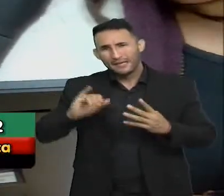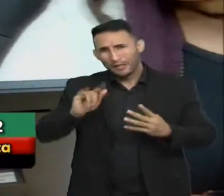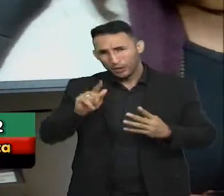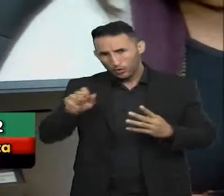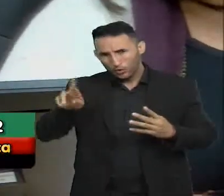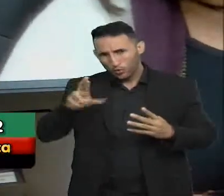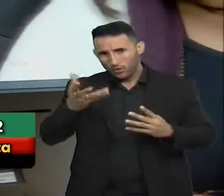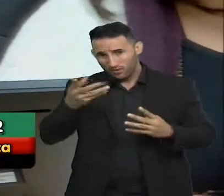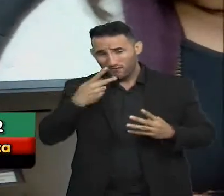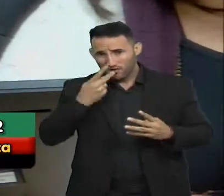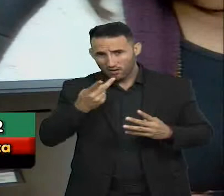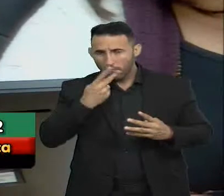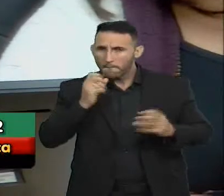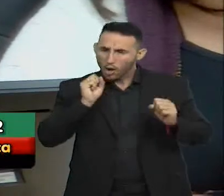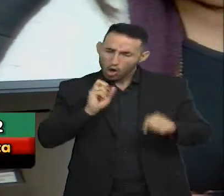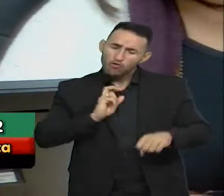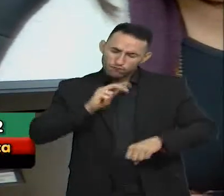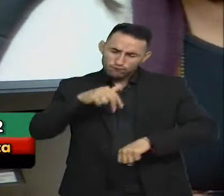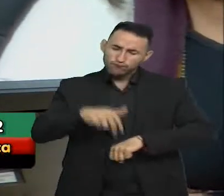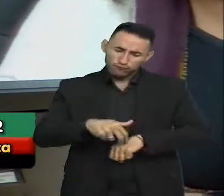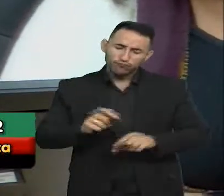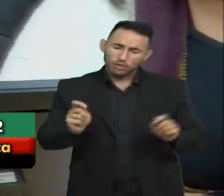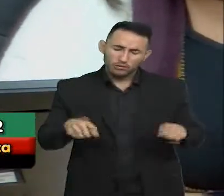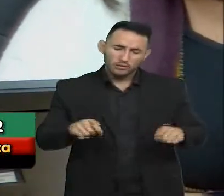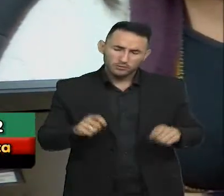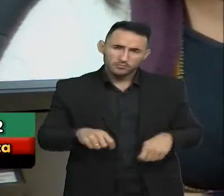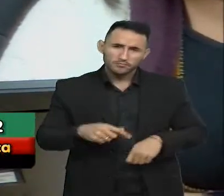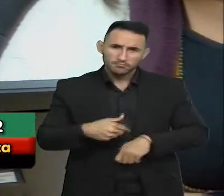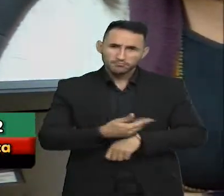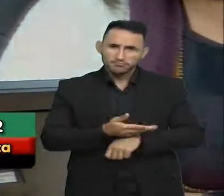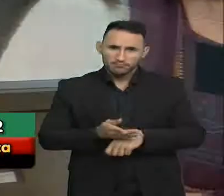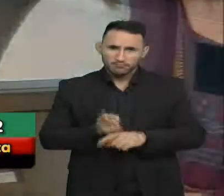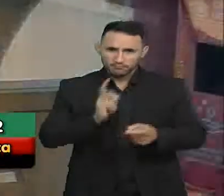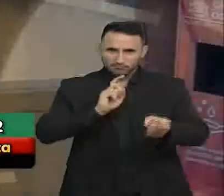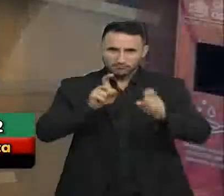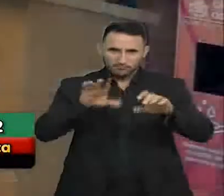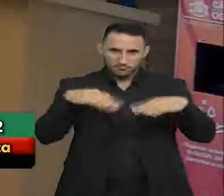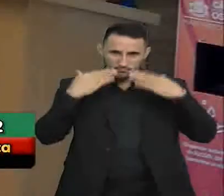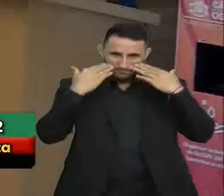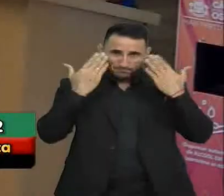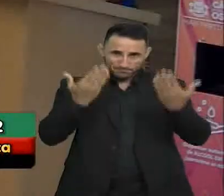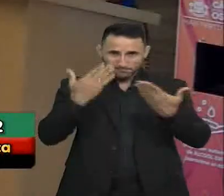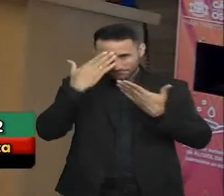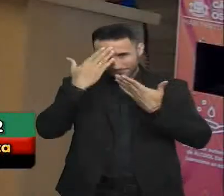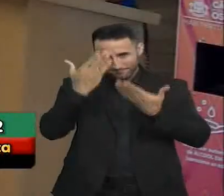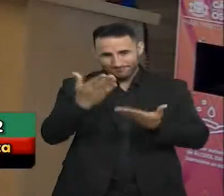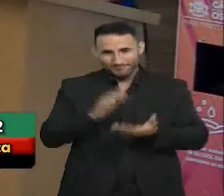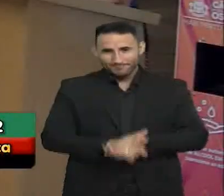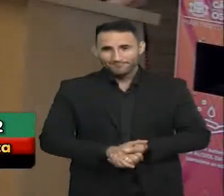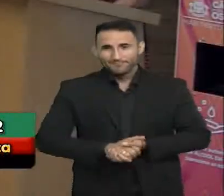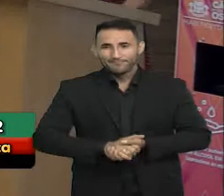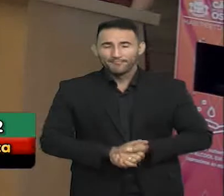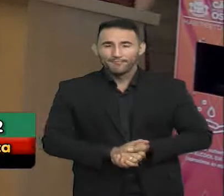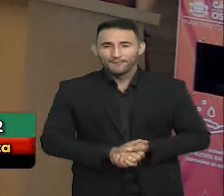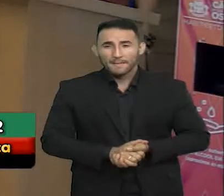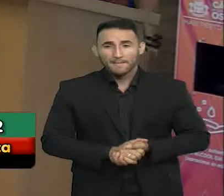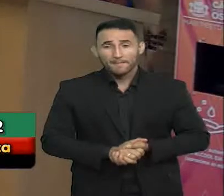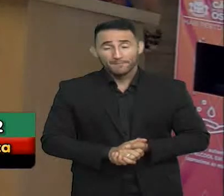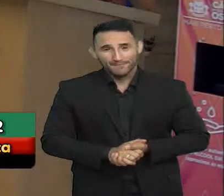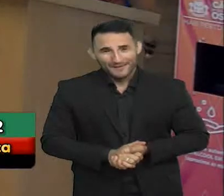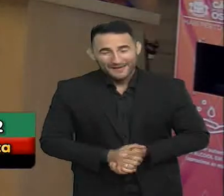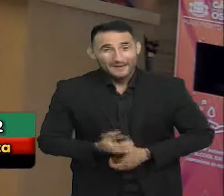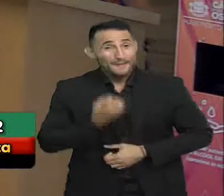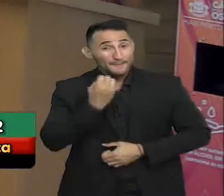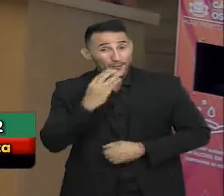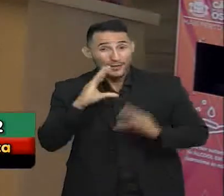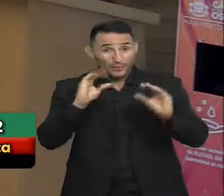então, para vir ocupar o microfone durante essa audiência, tá bom? Obrigada, gente. Zé? Boa noite